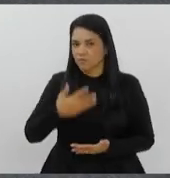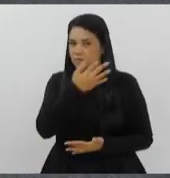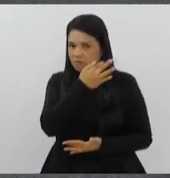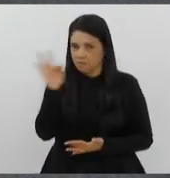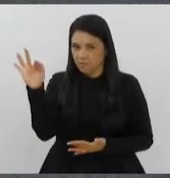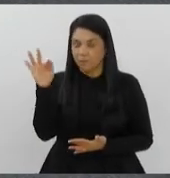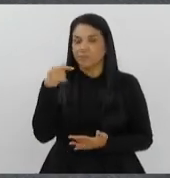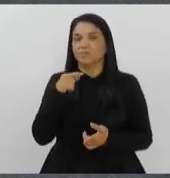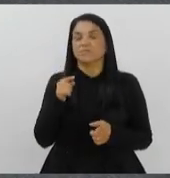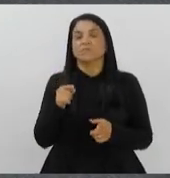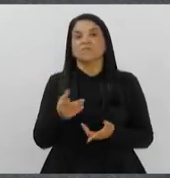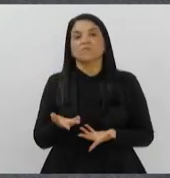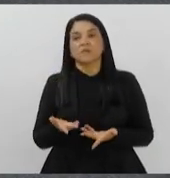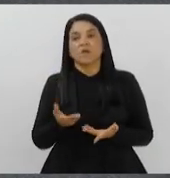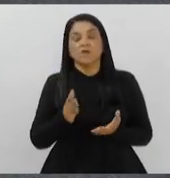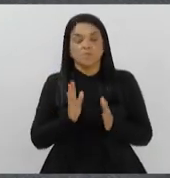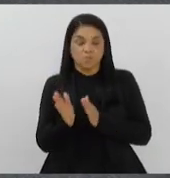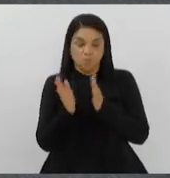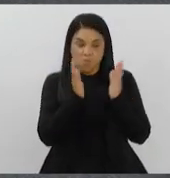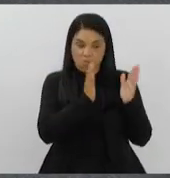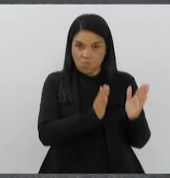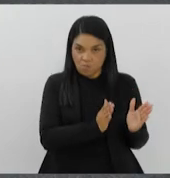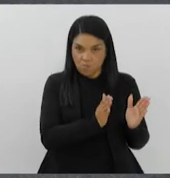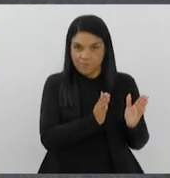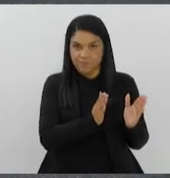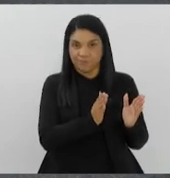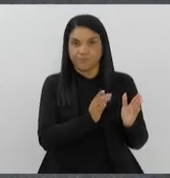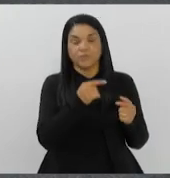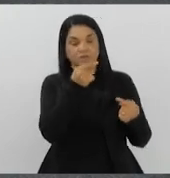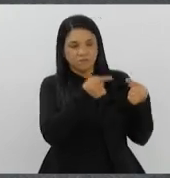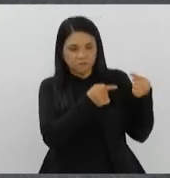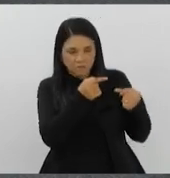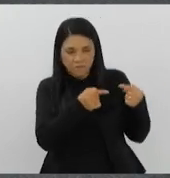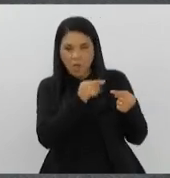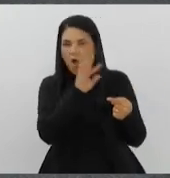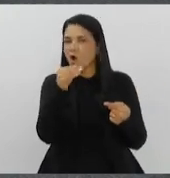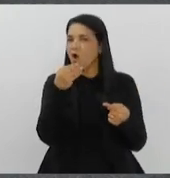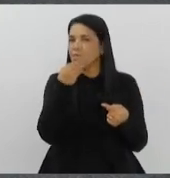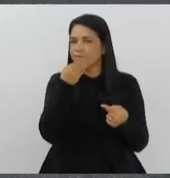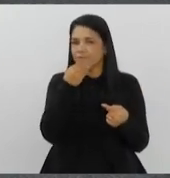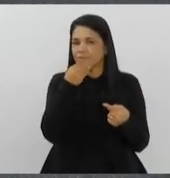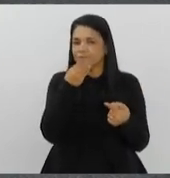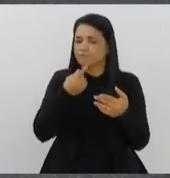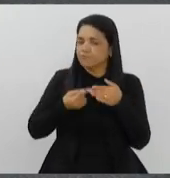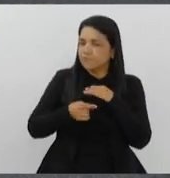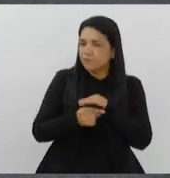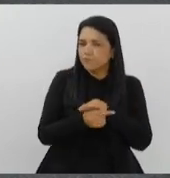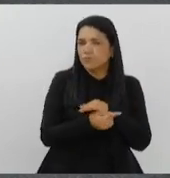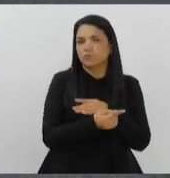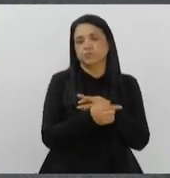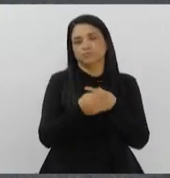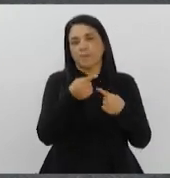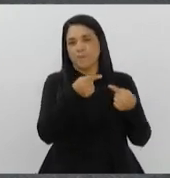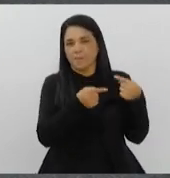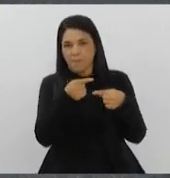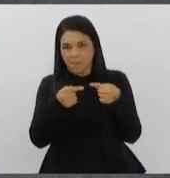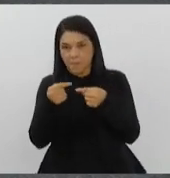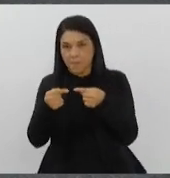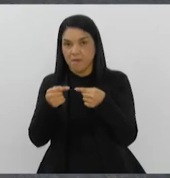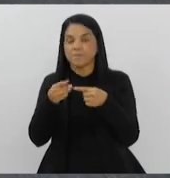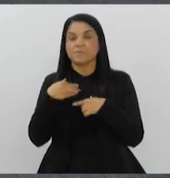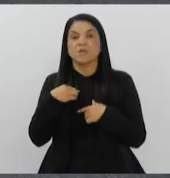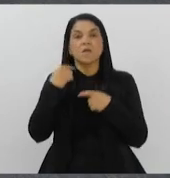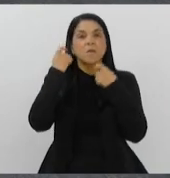inclusive competências. Por outro lado, a gente acha que esse debate tem que ser, obviamente, um debate mais aprofundado. A gente, por exemplo, vê